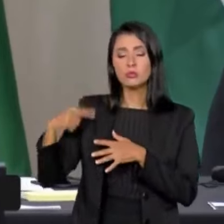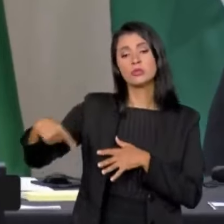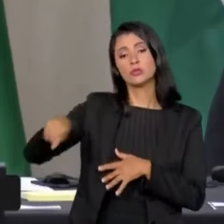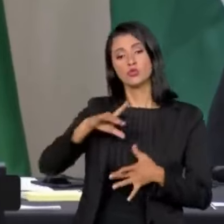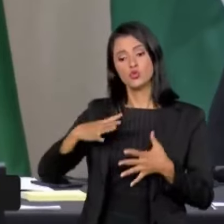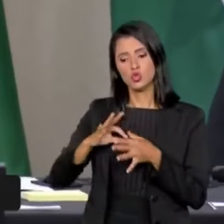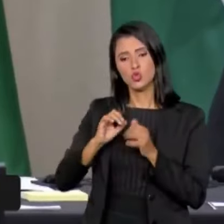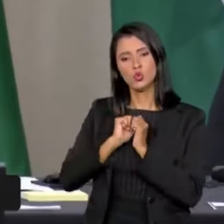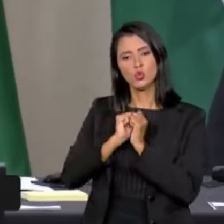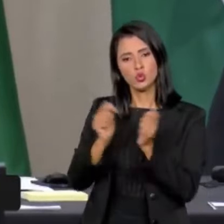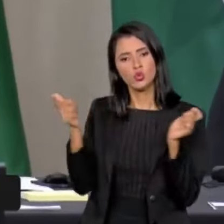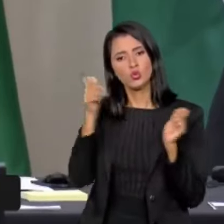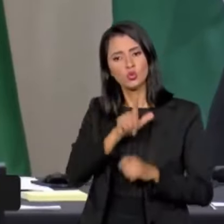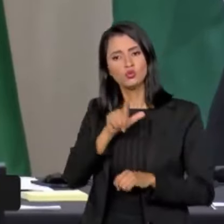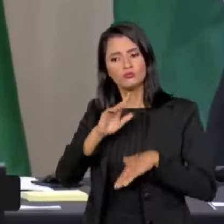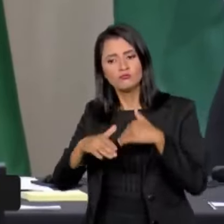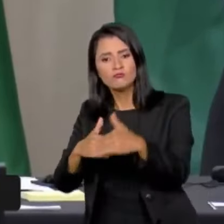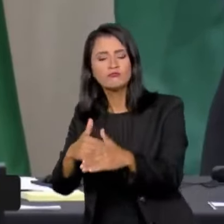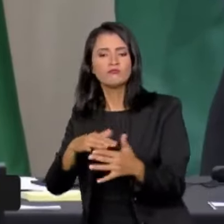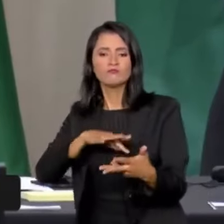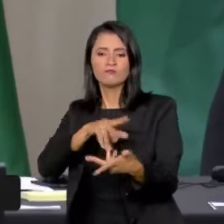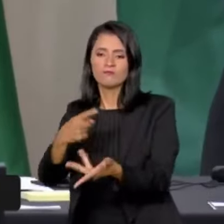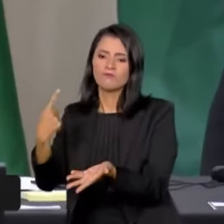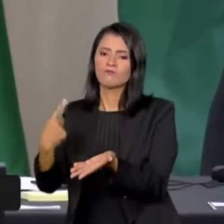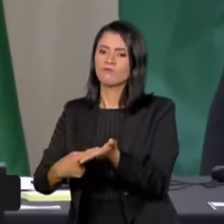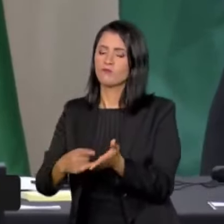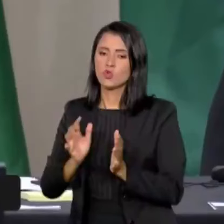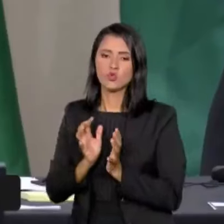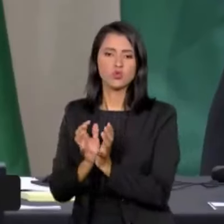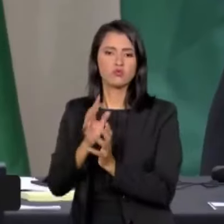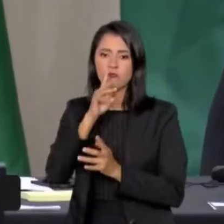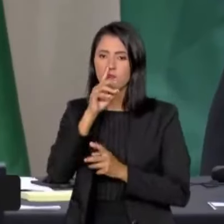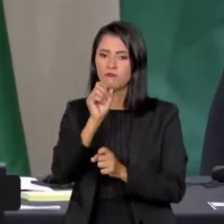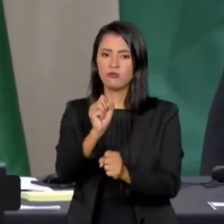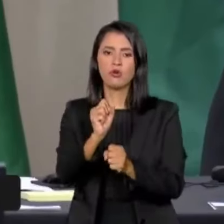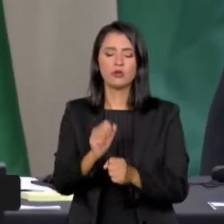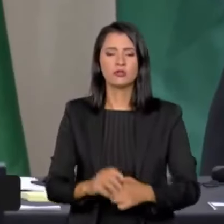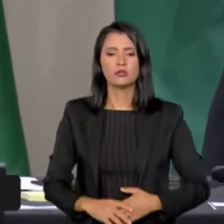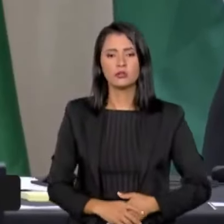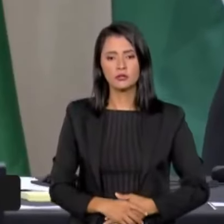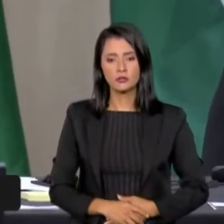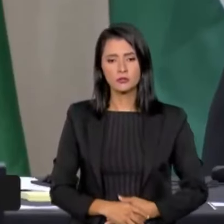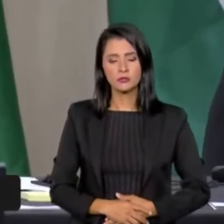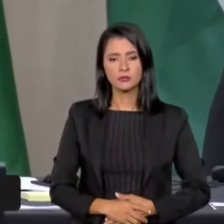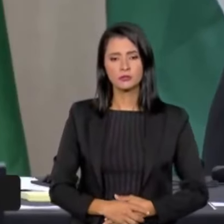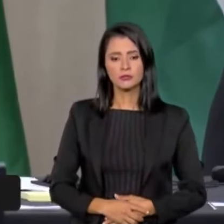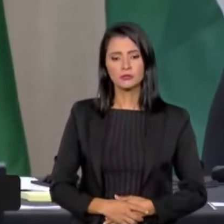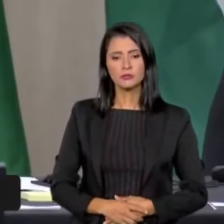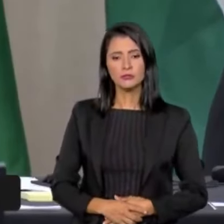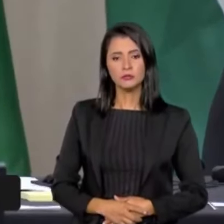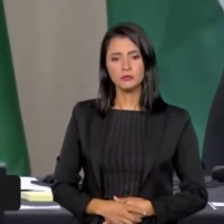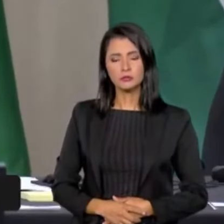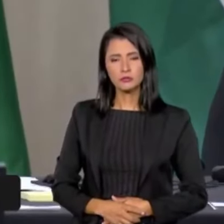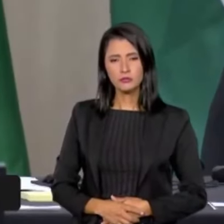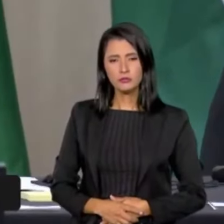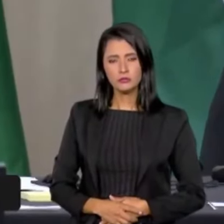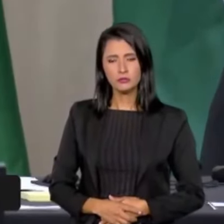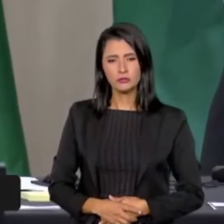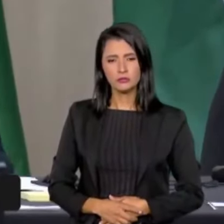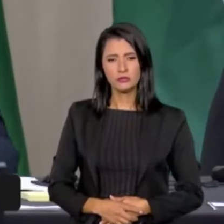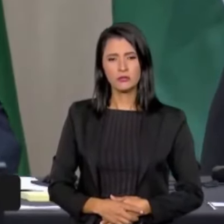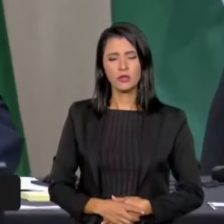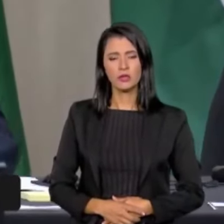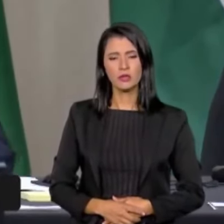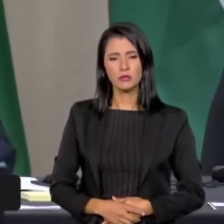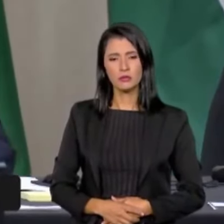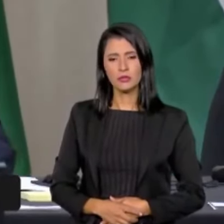uma inserção internacional robusta. Brazil is once again looking at its surroundings, aware that